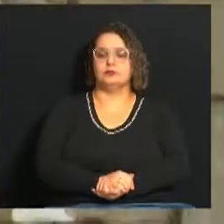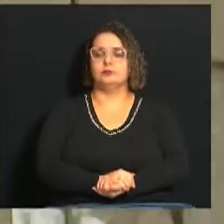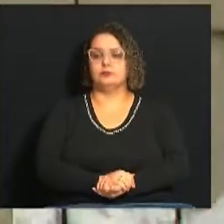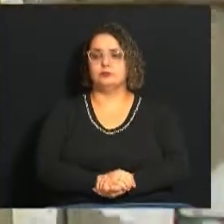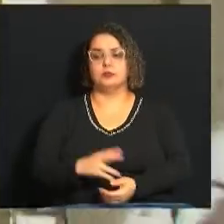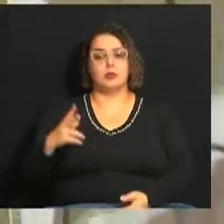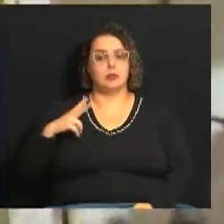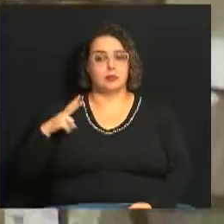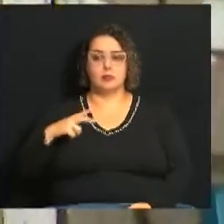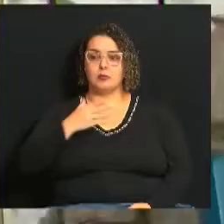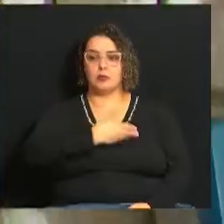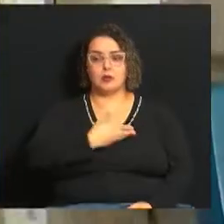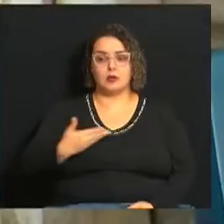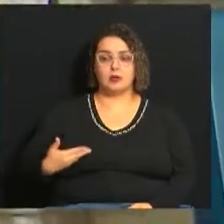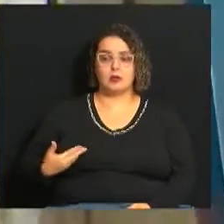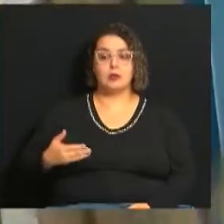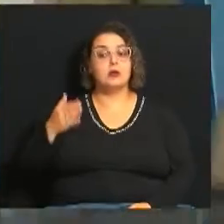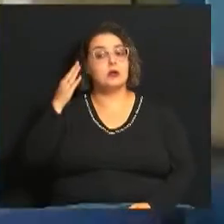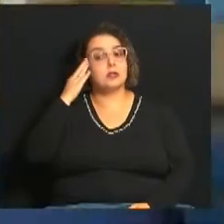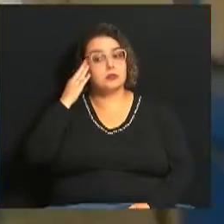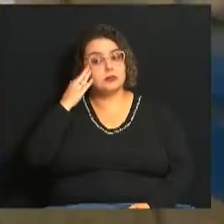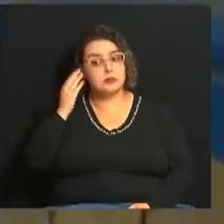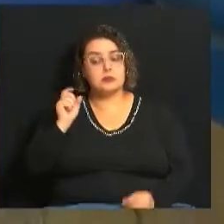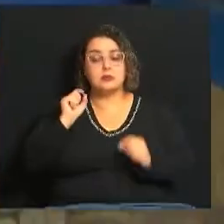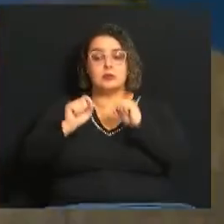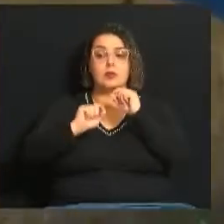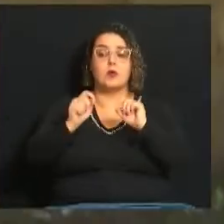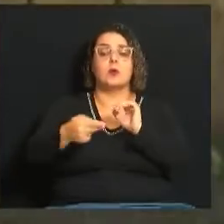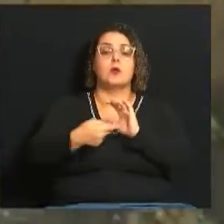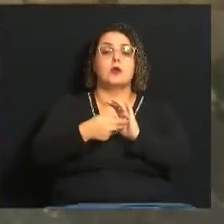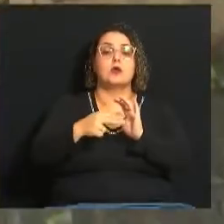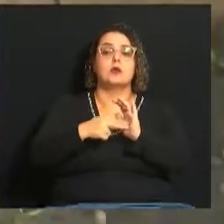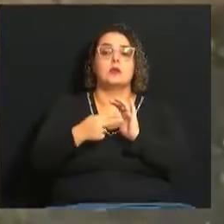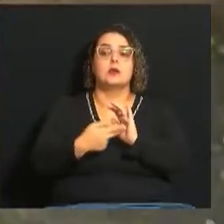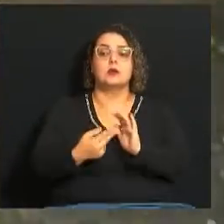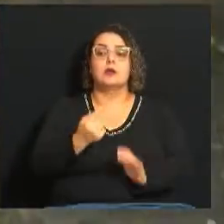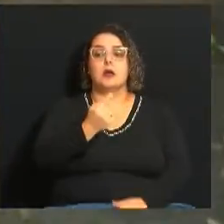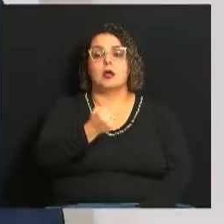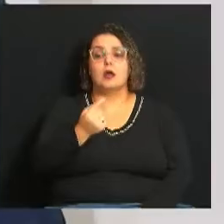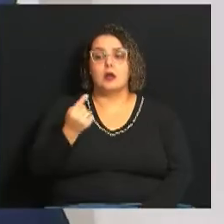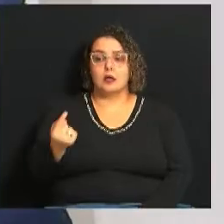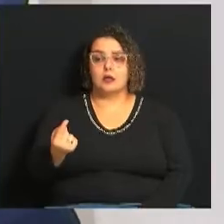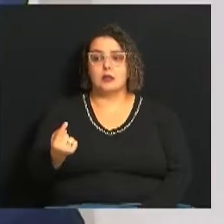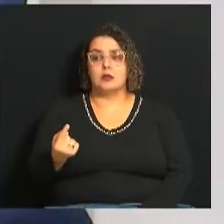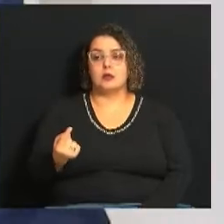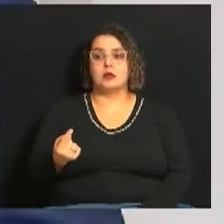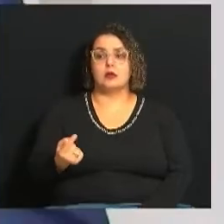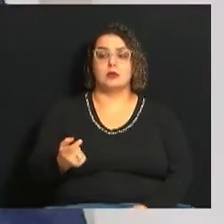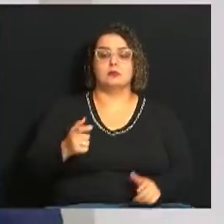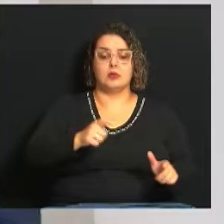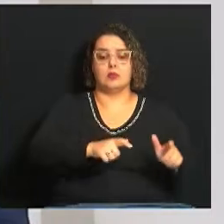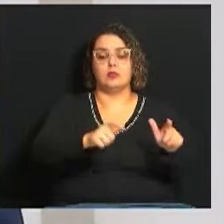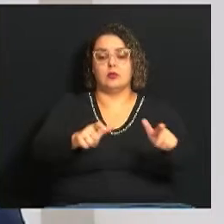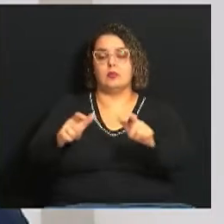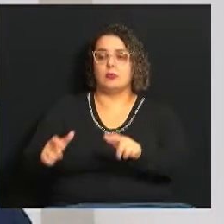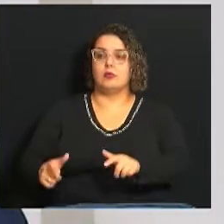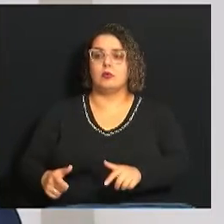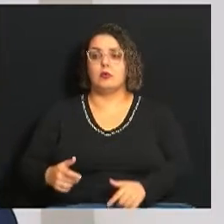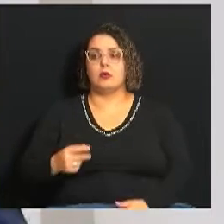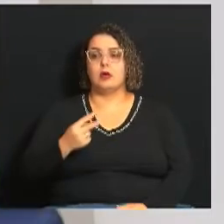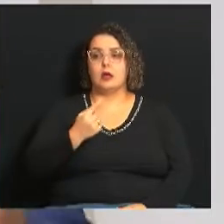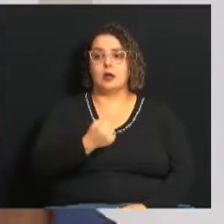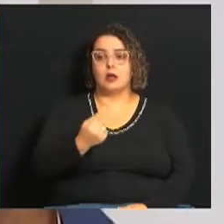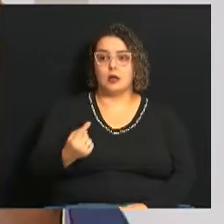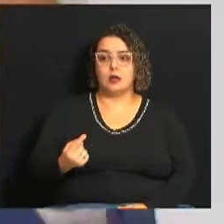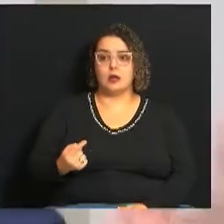parte educativa, entendam, né, o que significa cada monumento, cada prédio cultural,